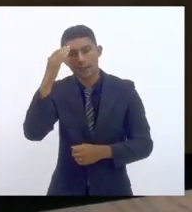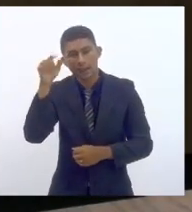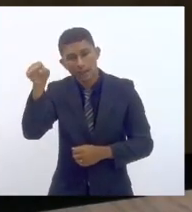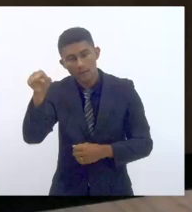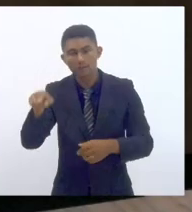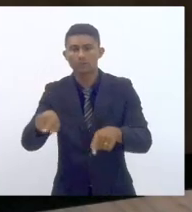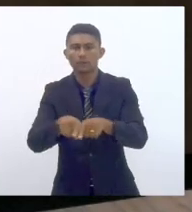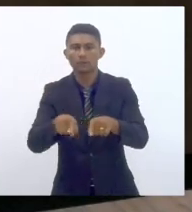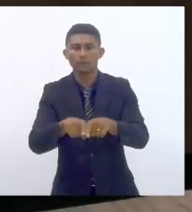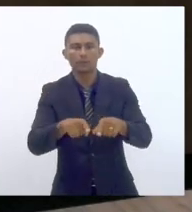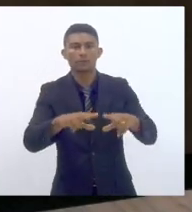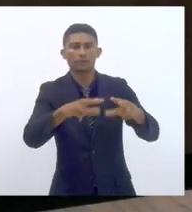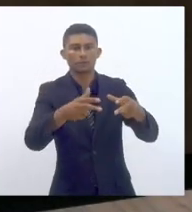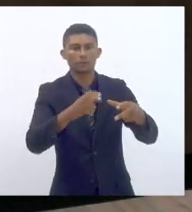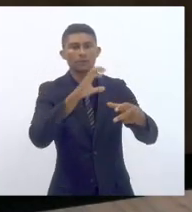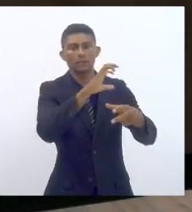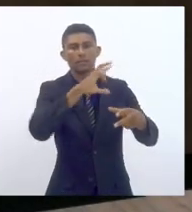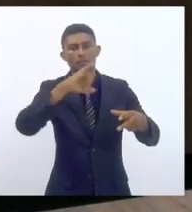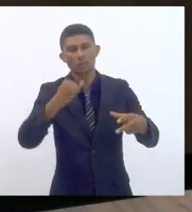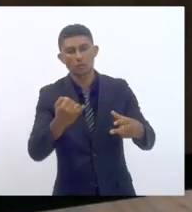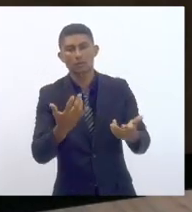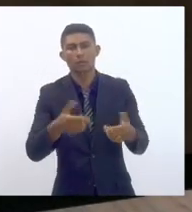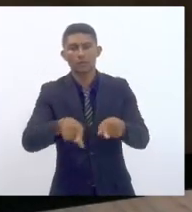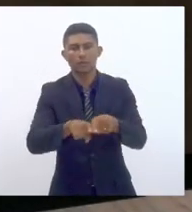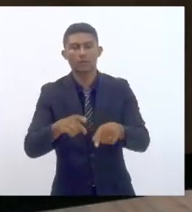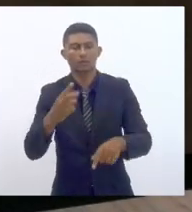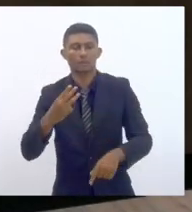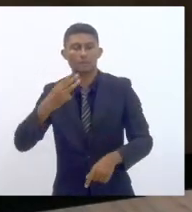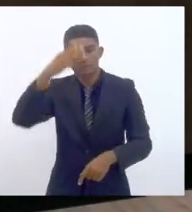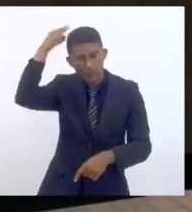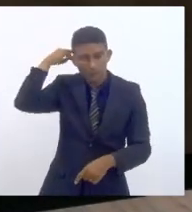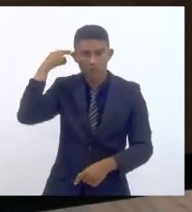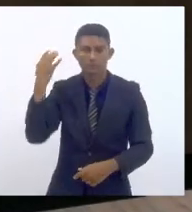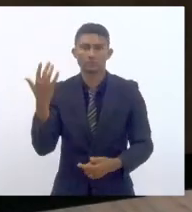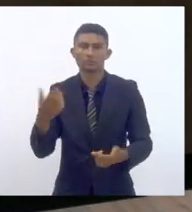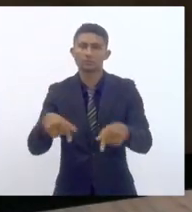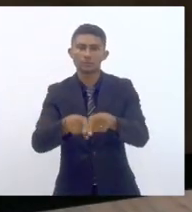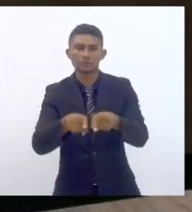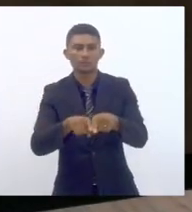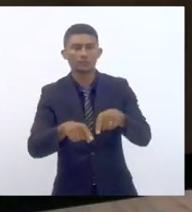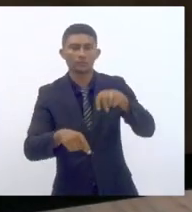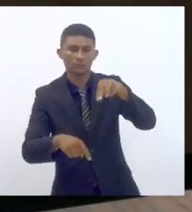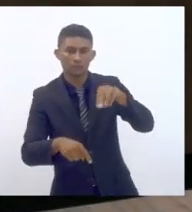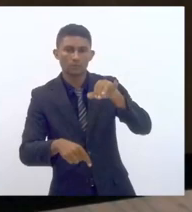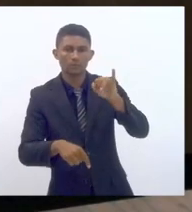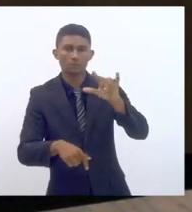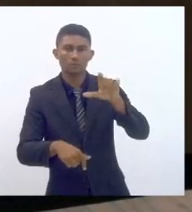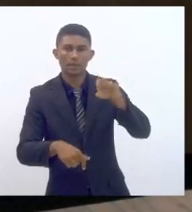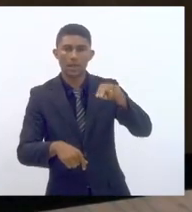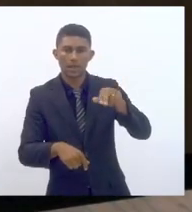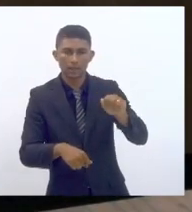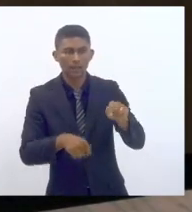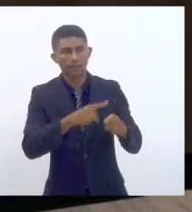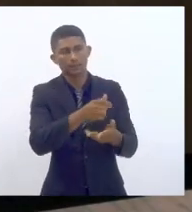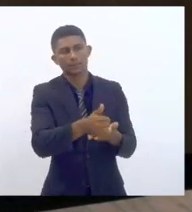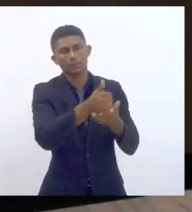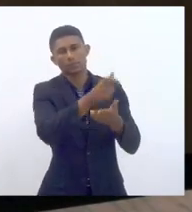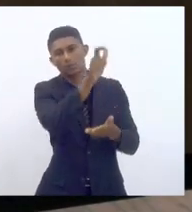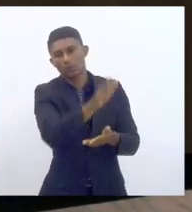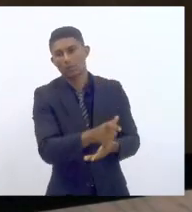CCJ, ao Márcio Pacheco, à época, a Milena Peixoto, da assessoria da CCJ, enfim.